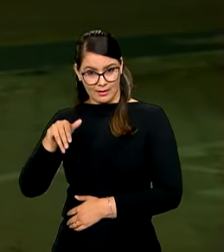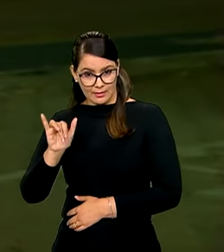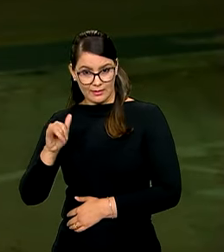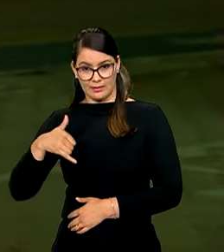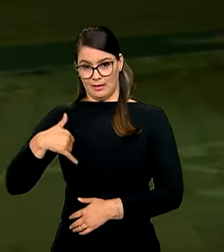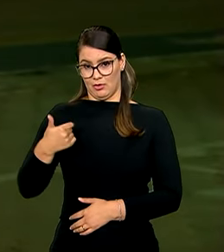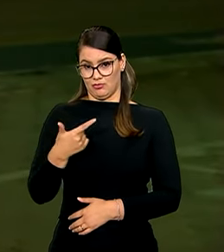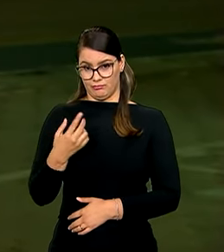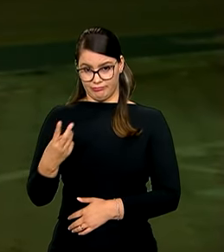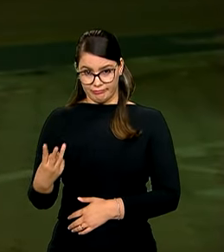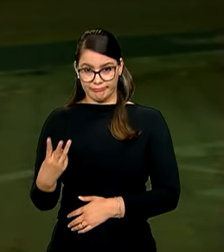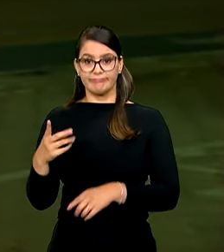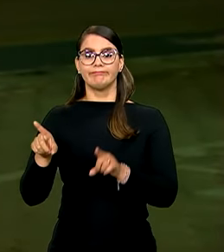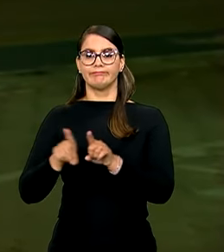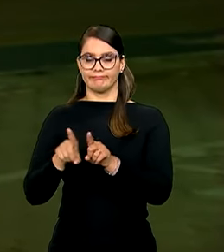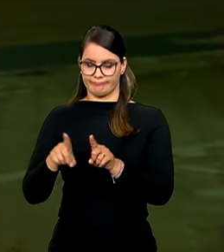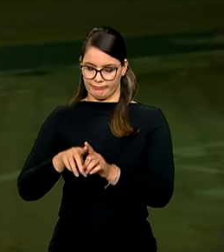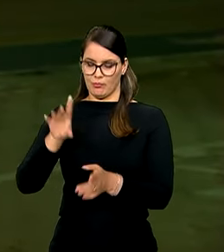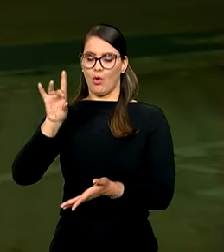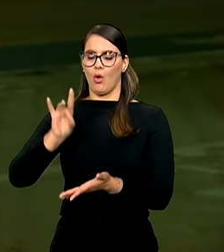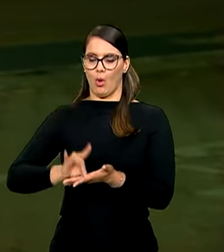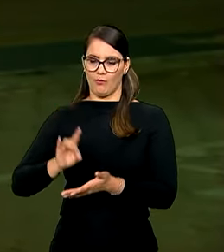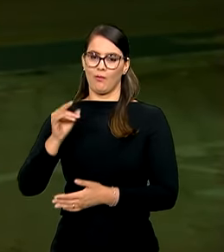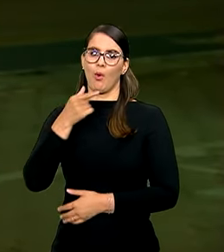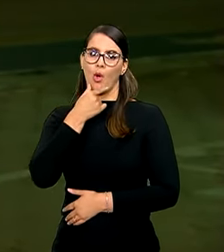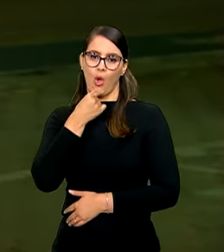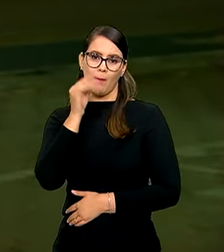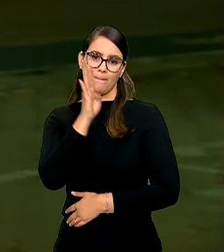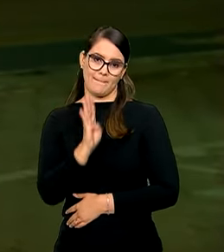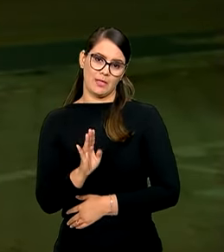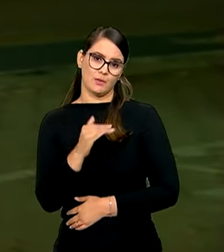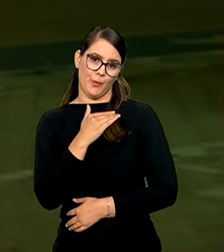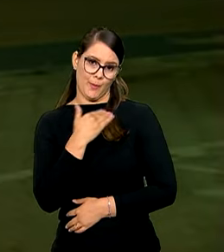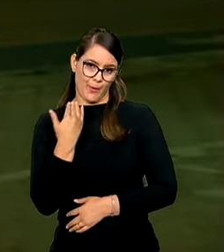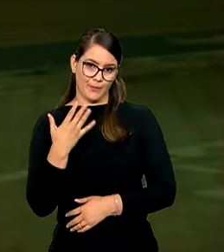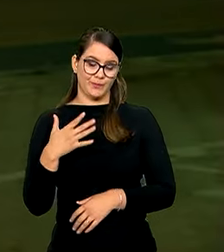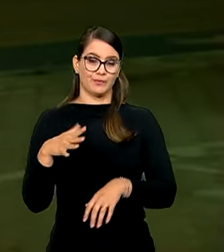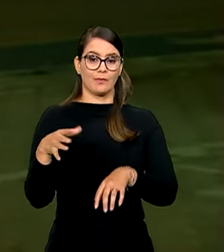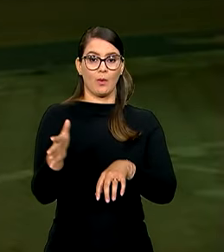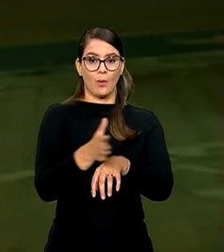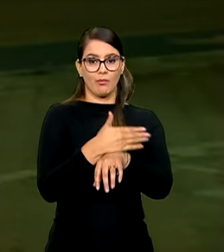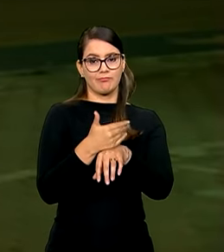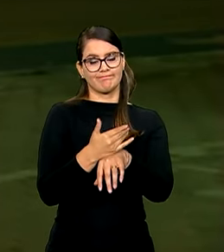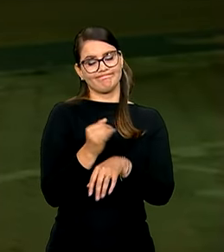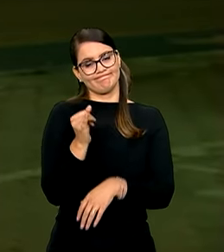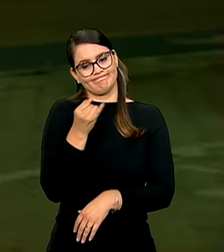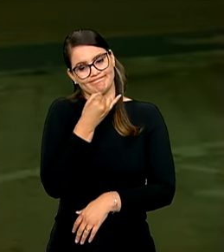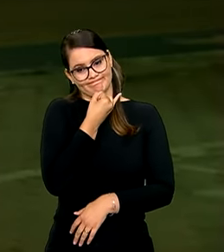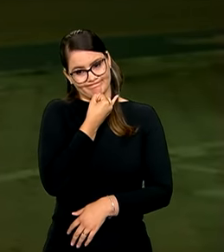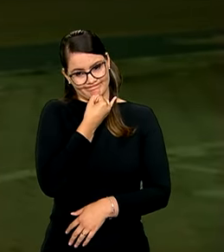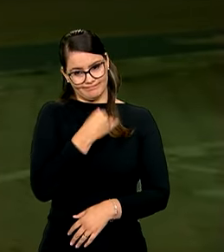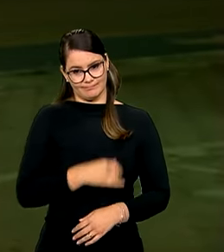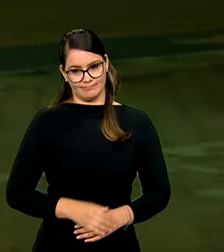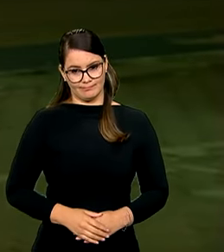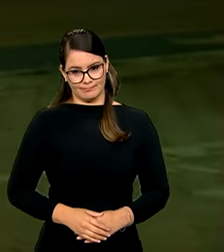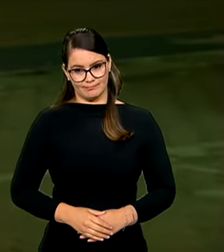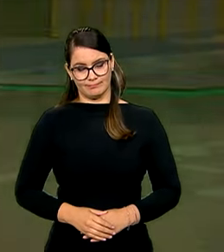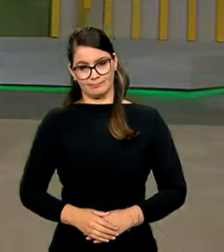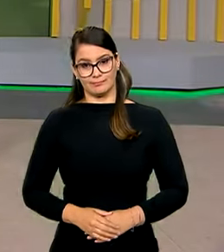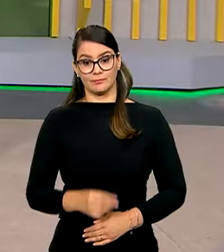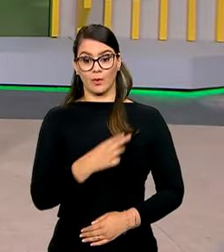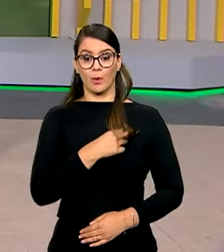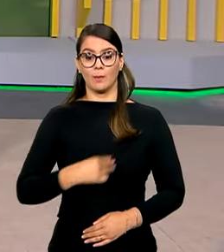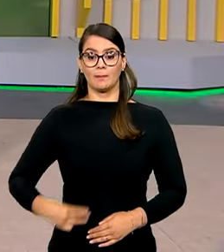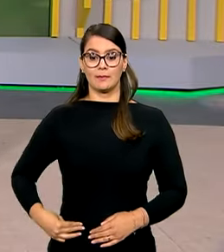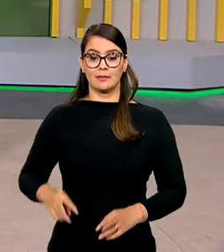anos, também confirmou a morte do brasileiro. O Itamaraty lamentou as perdas. E Pablo, o ministro